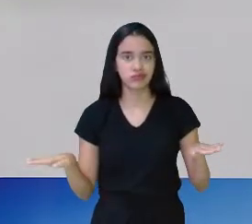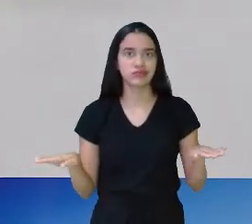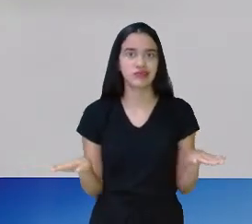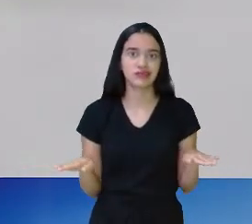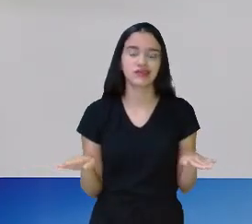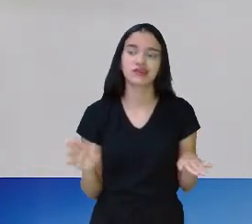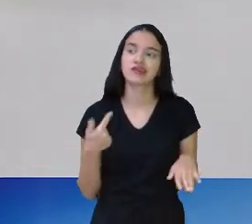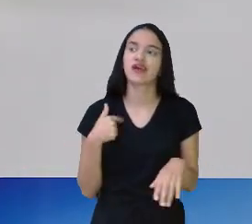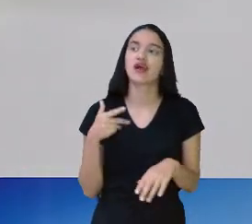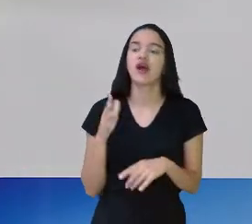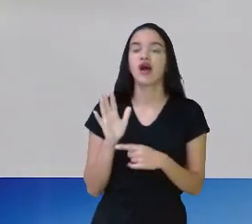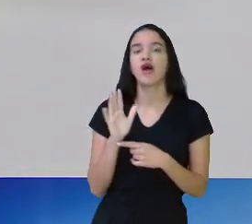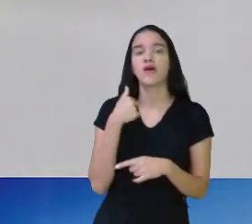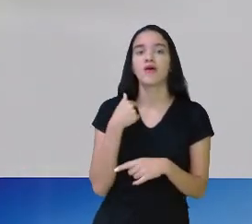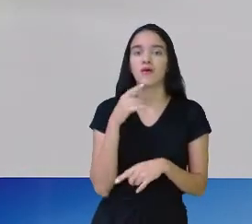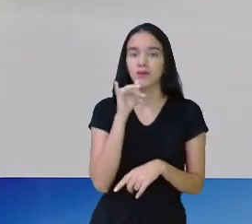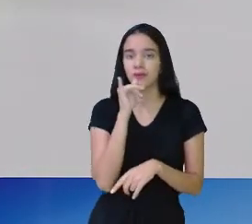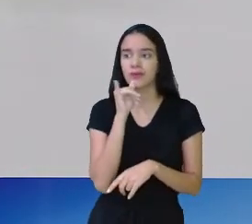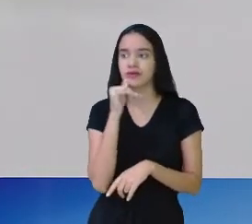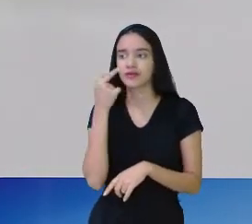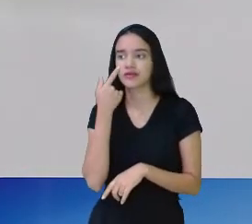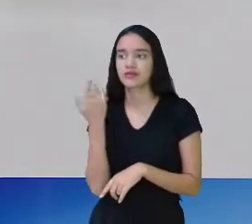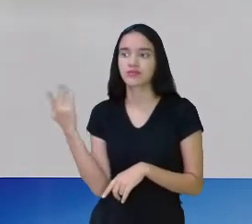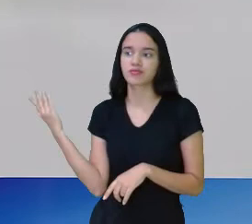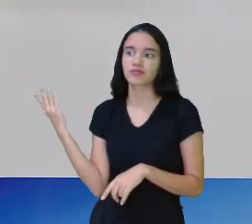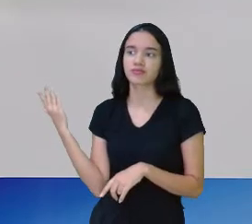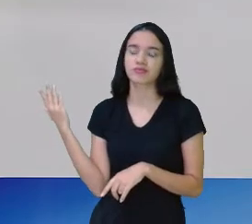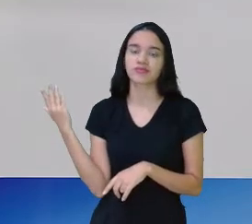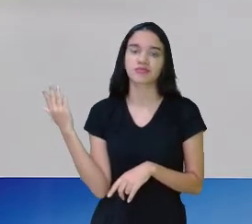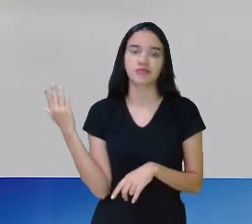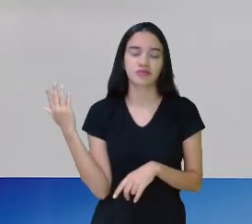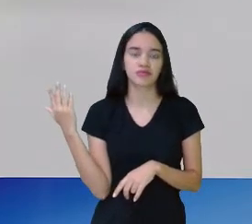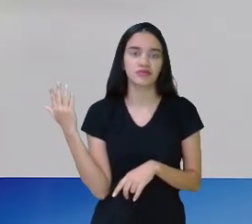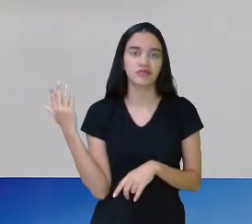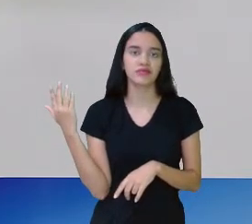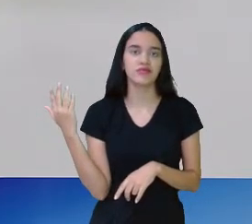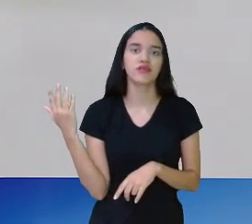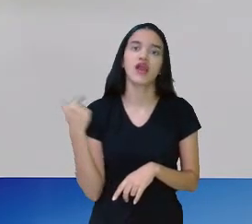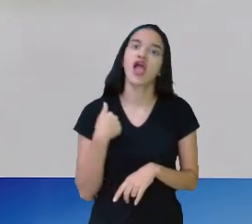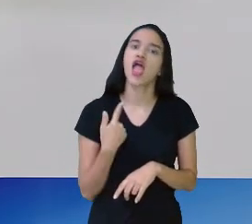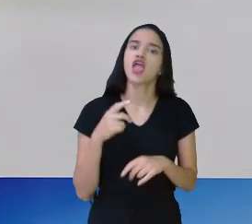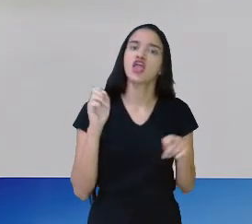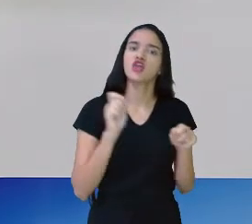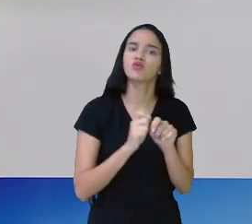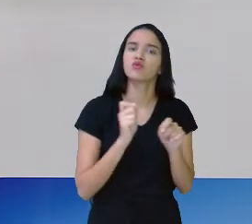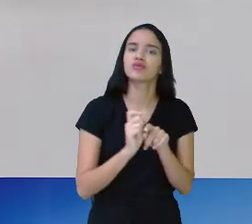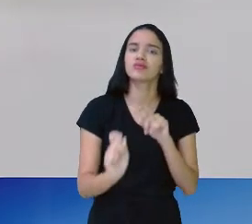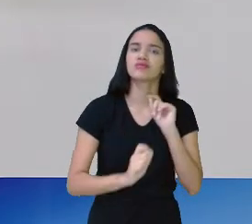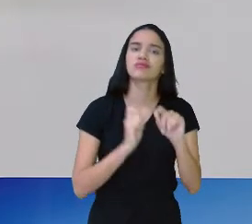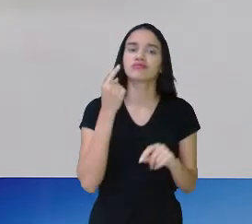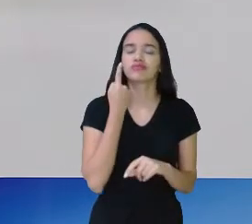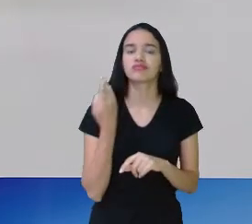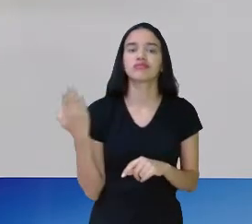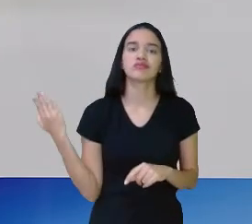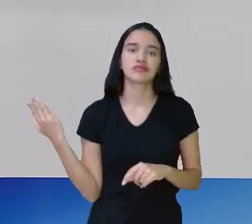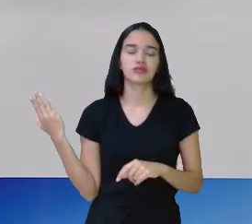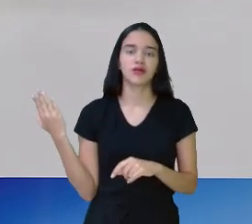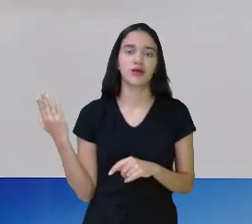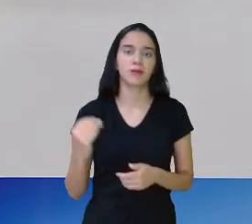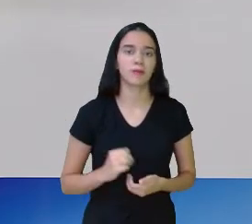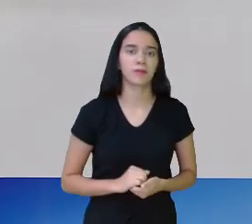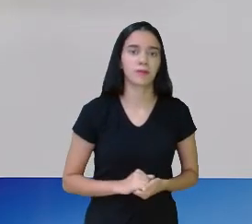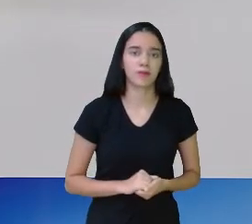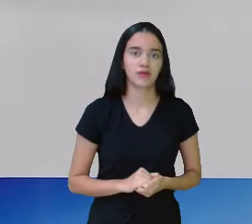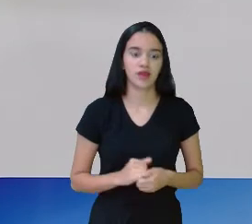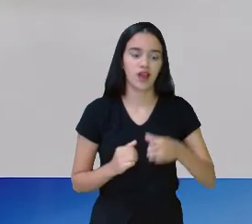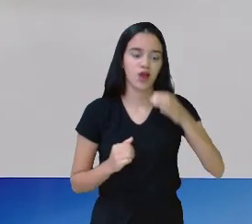plana. Trouxe aqui um exemplo bem básico, um copinho, ó, onde eu vou fazer o contorno dele,